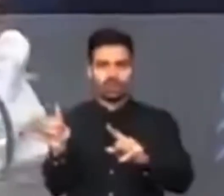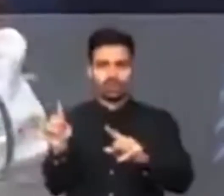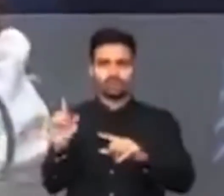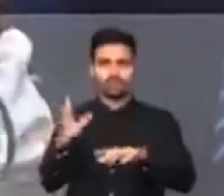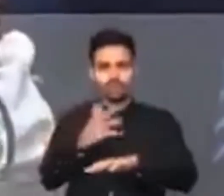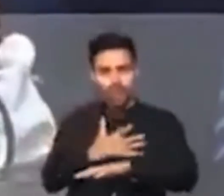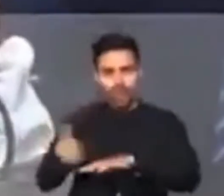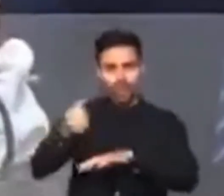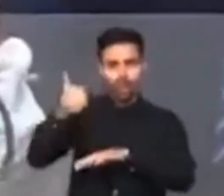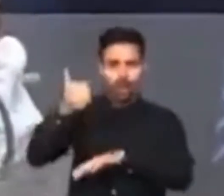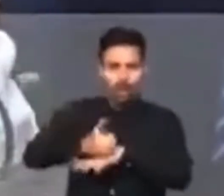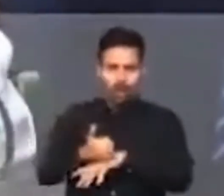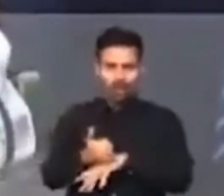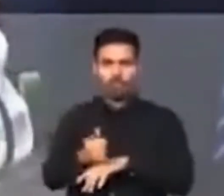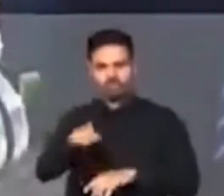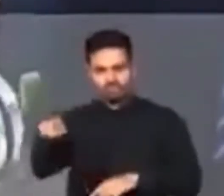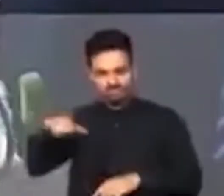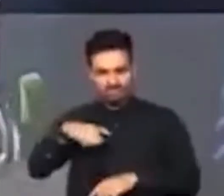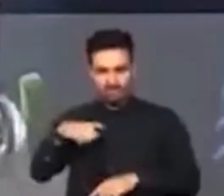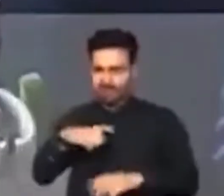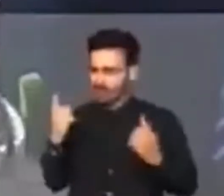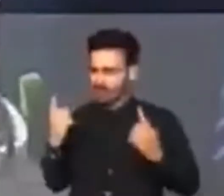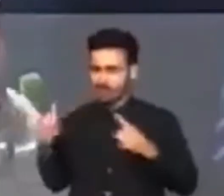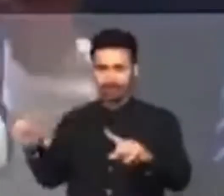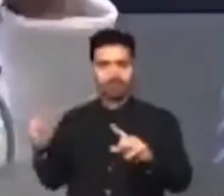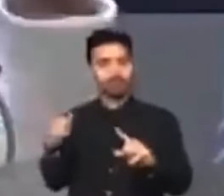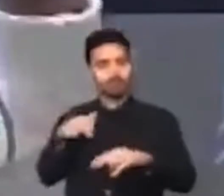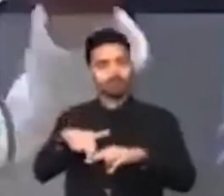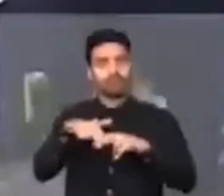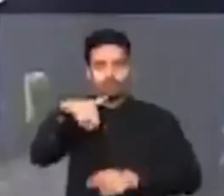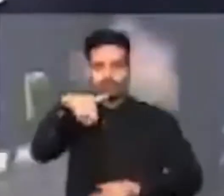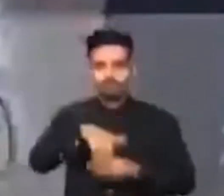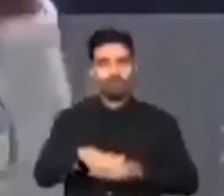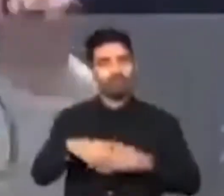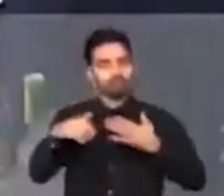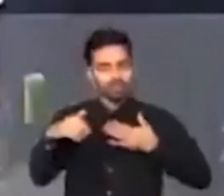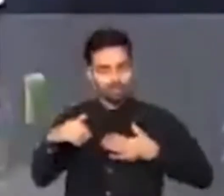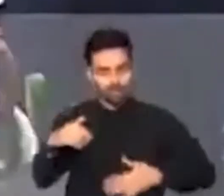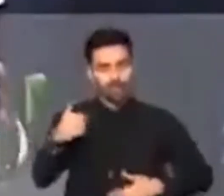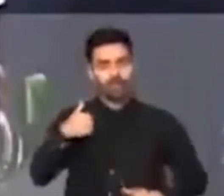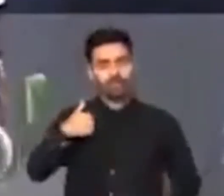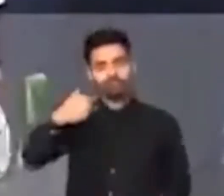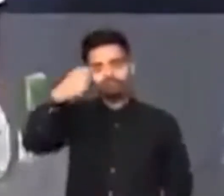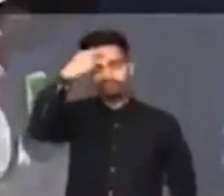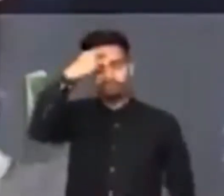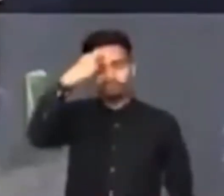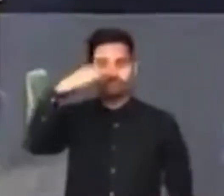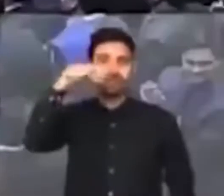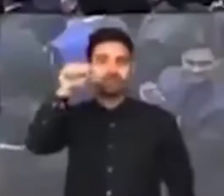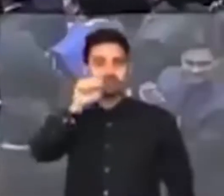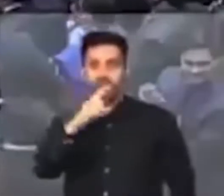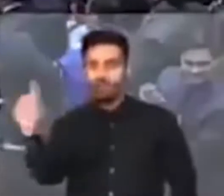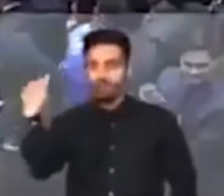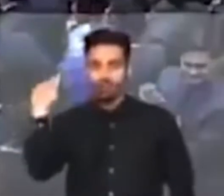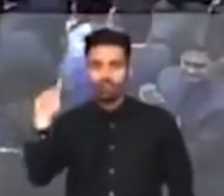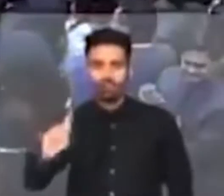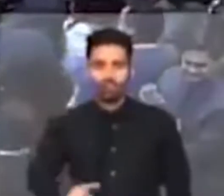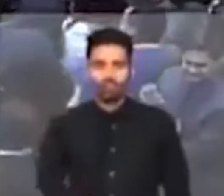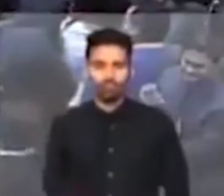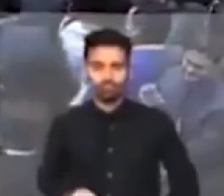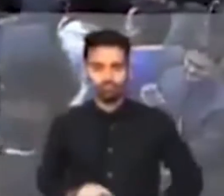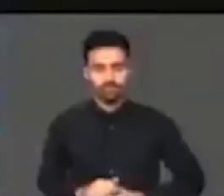e institucional que está sendo feito por essa casa, eu voto tranquilamente com a minha consciência, não.